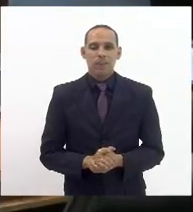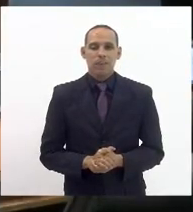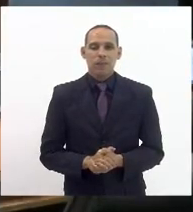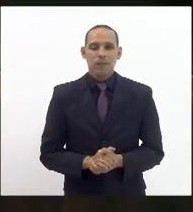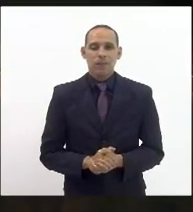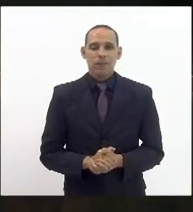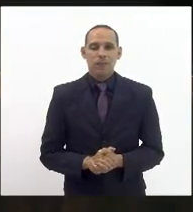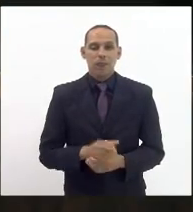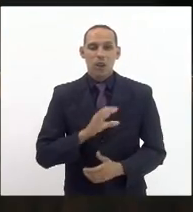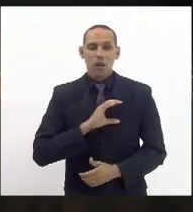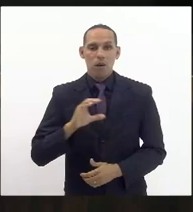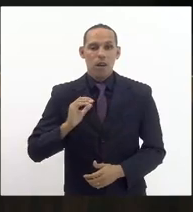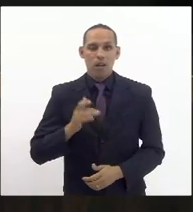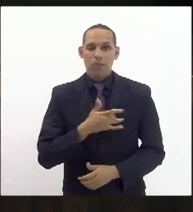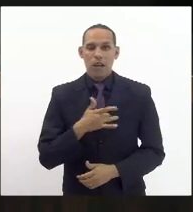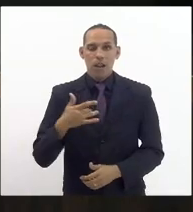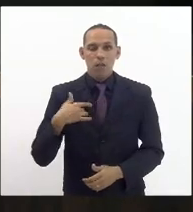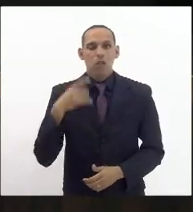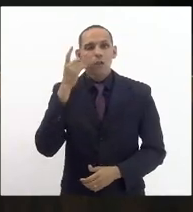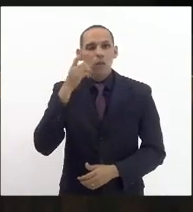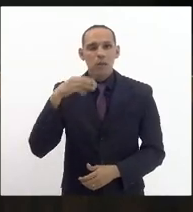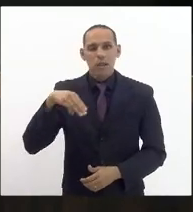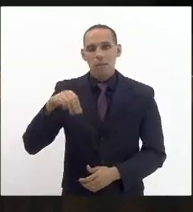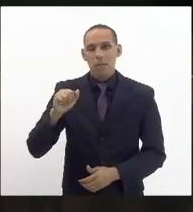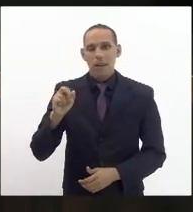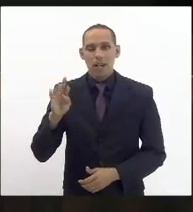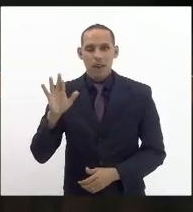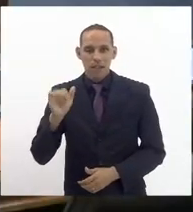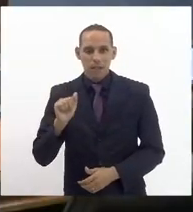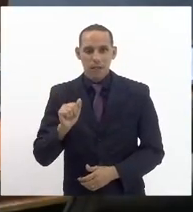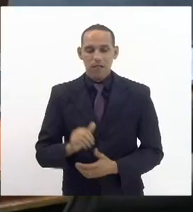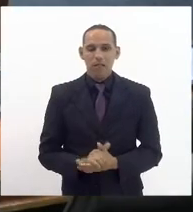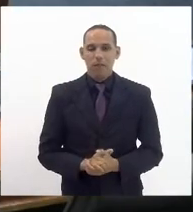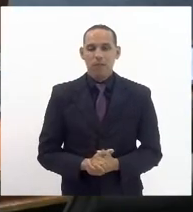Pela Comissão de Saúde, deputada Marta Rocha.